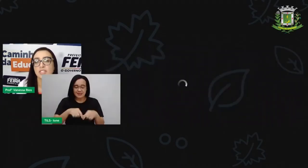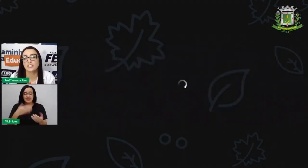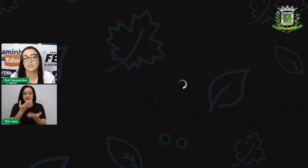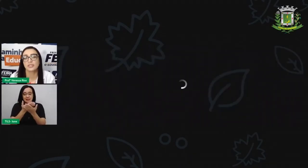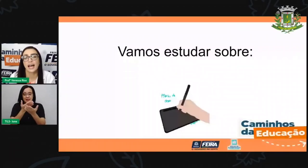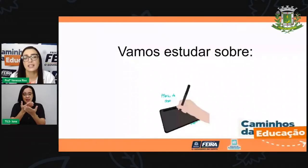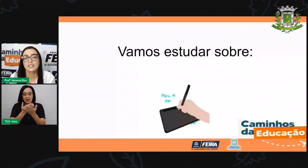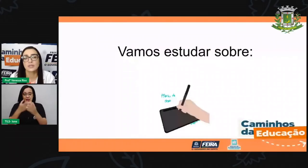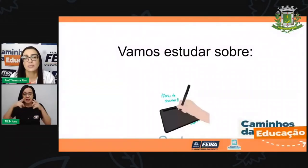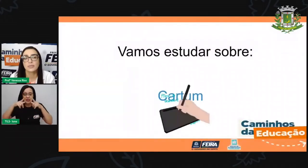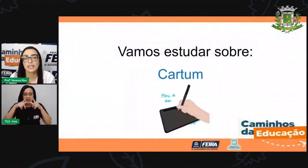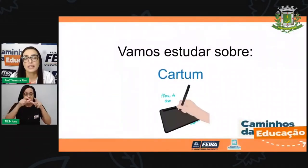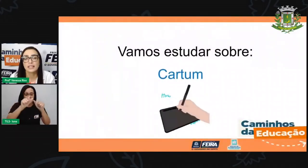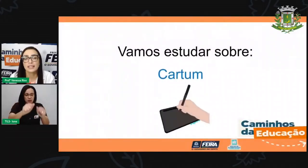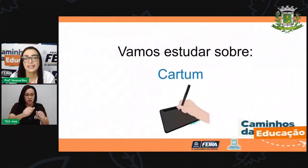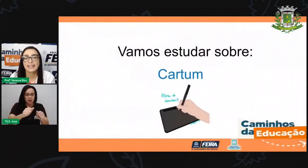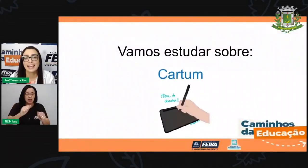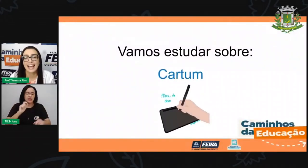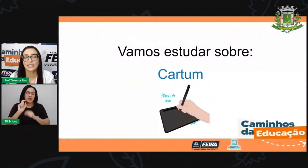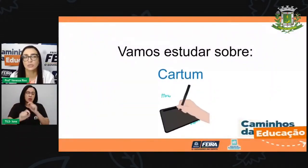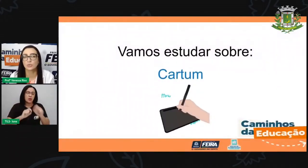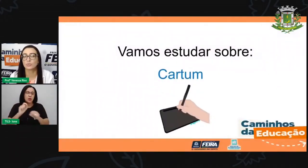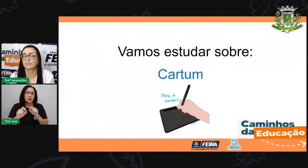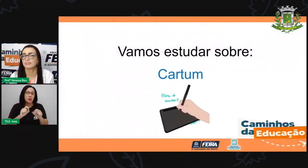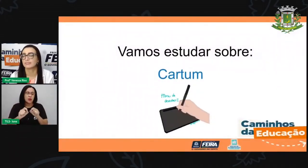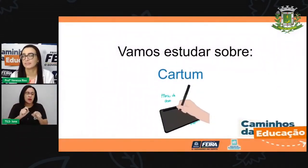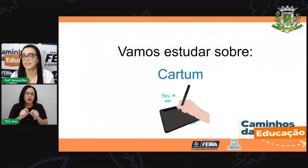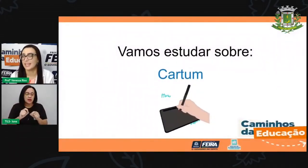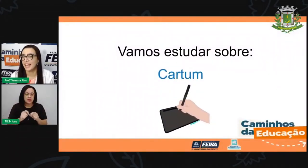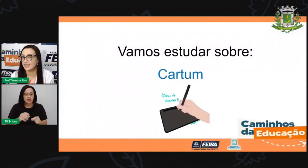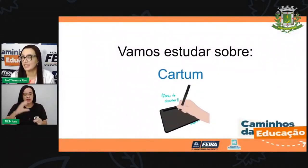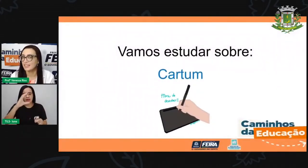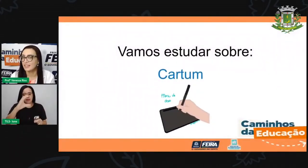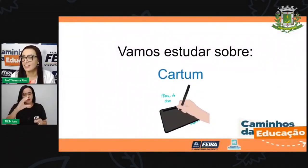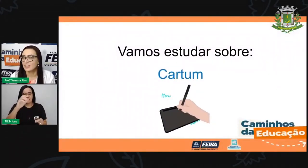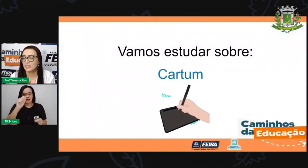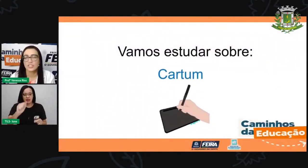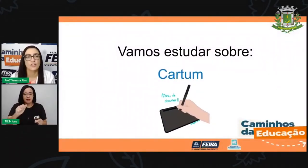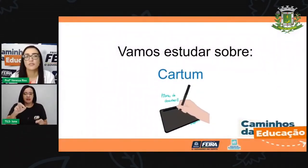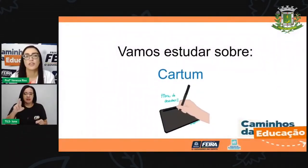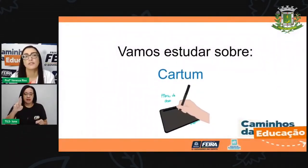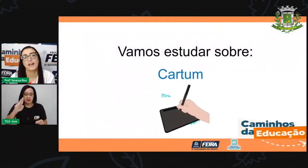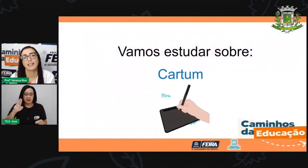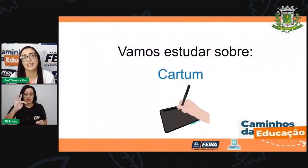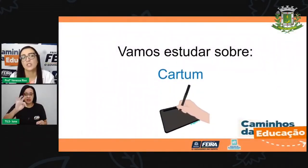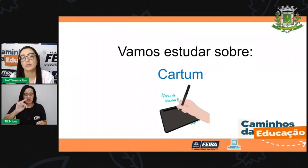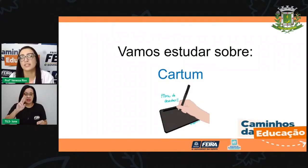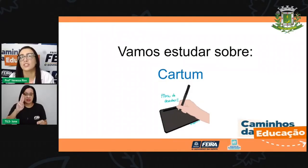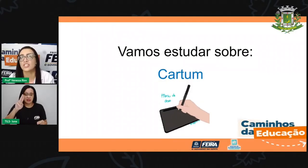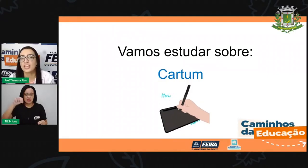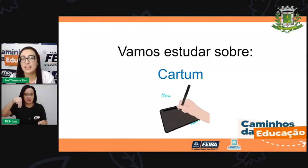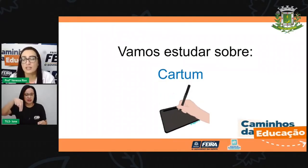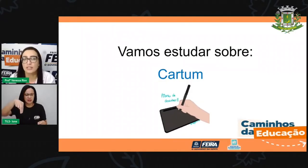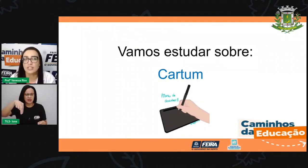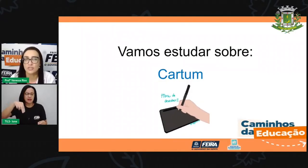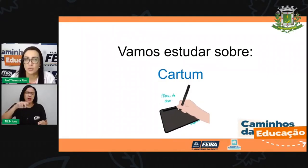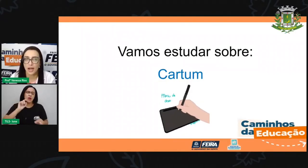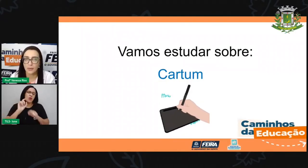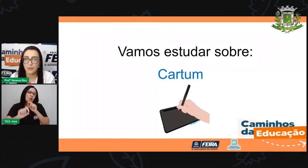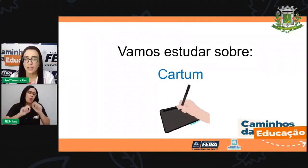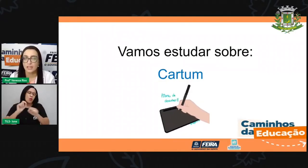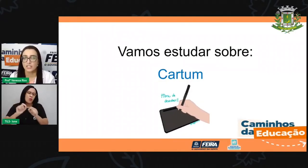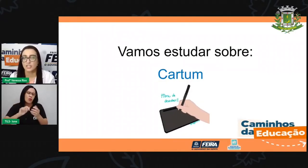nós vamos estudar sobre cartum. E aí, já ouviram falar sobre esse gênero